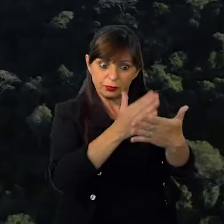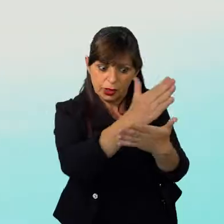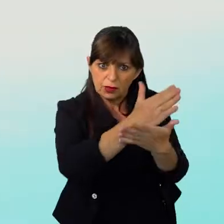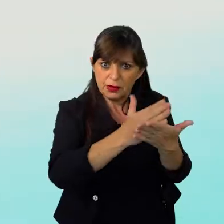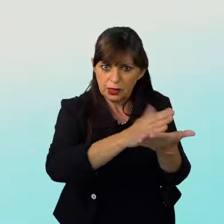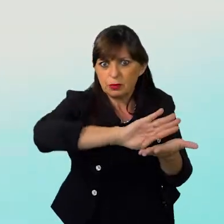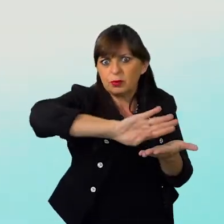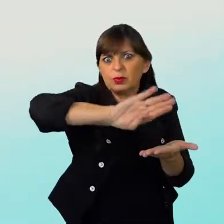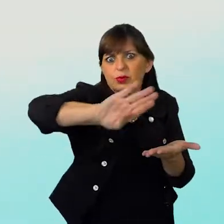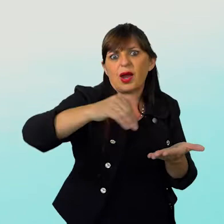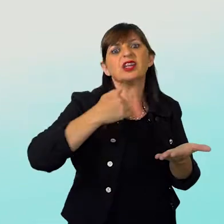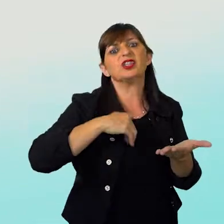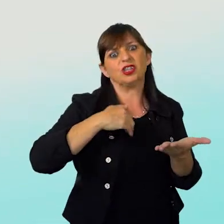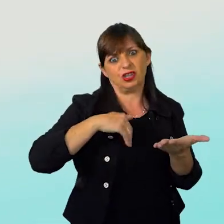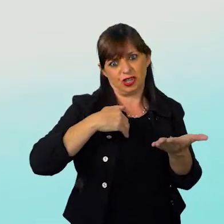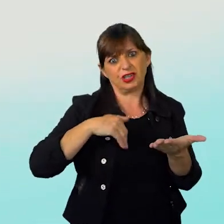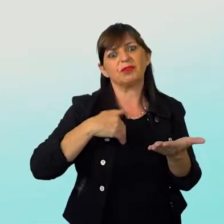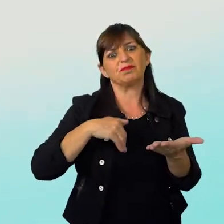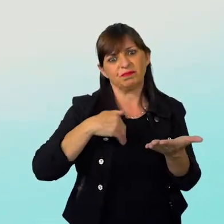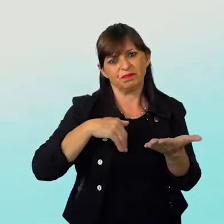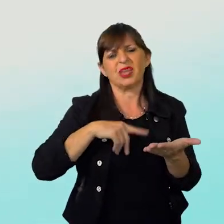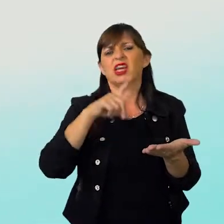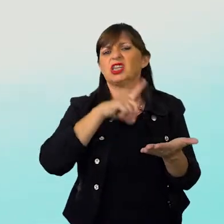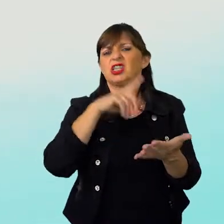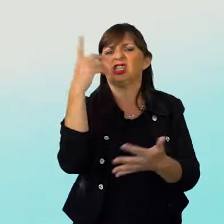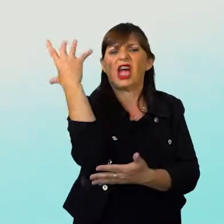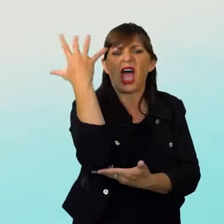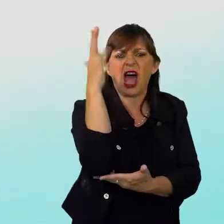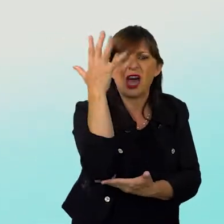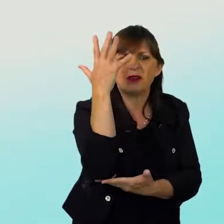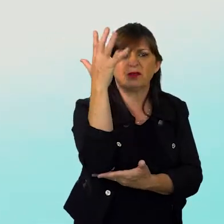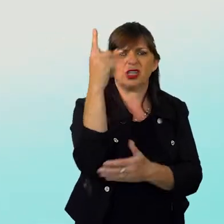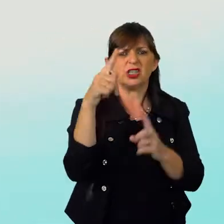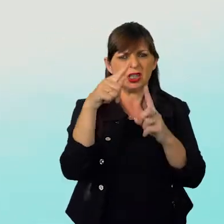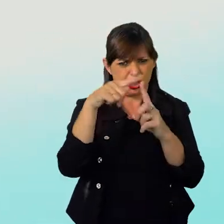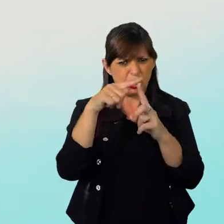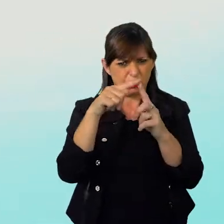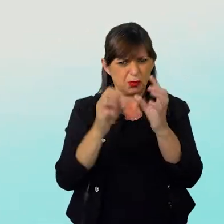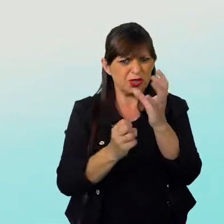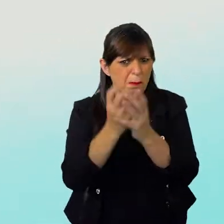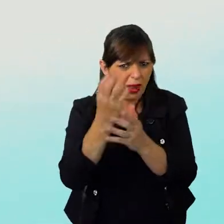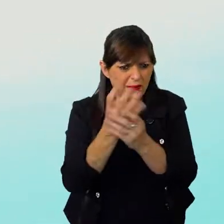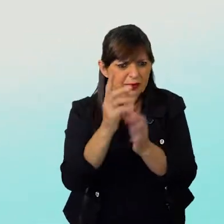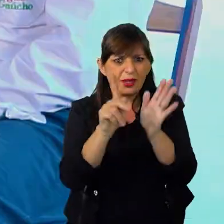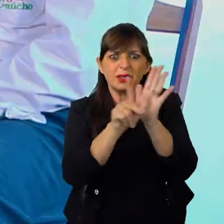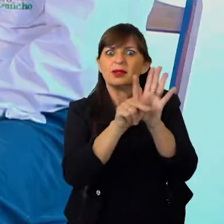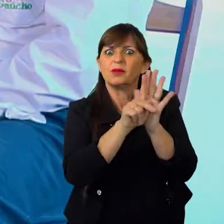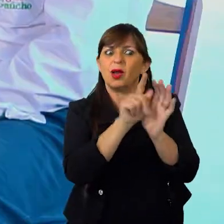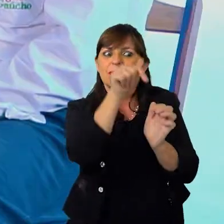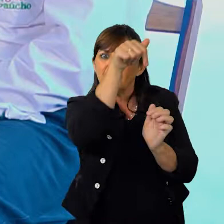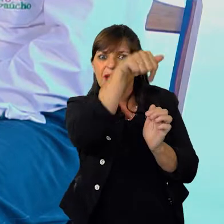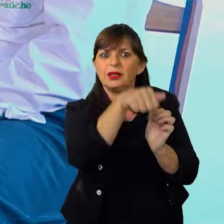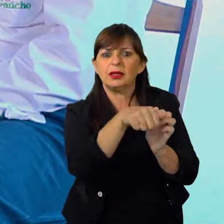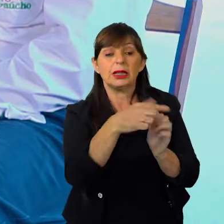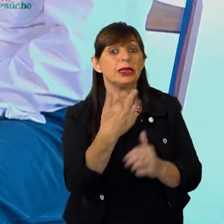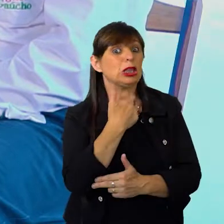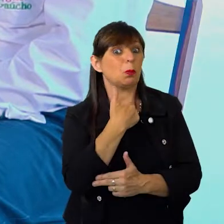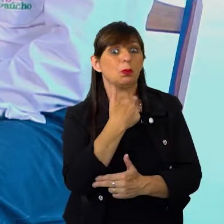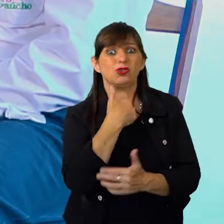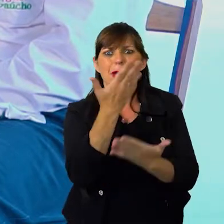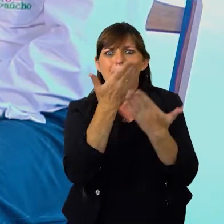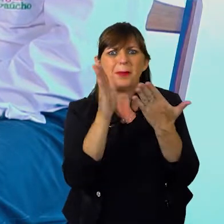vegetações que existem outras árvores que tem os valores em e não poderia se descuidar